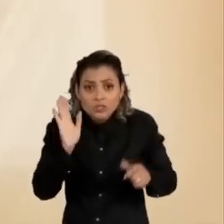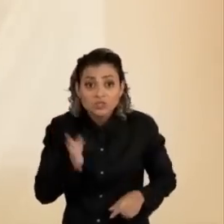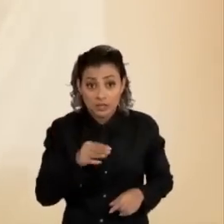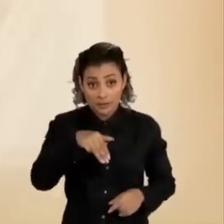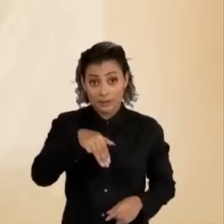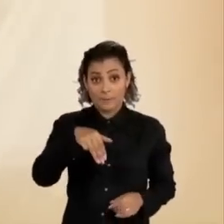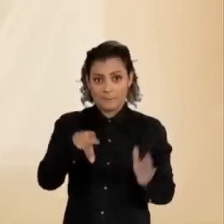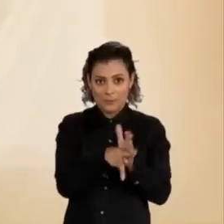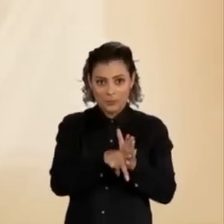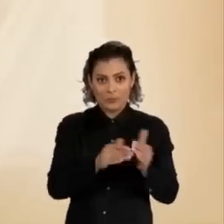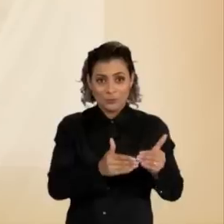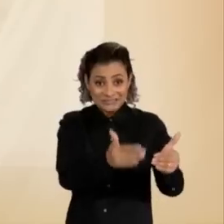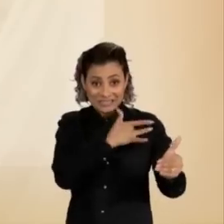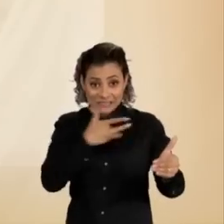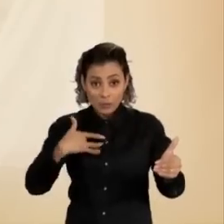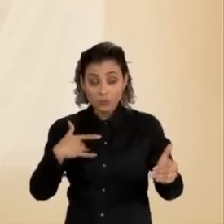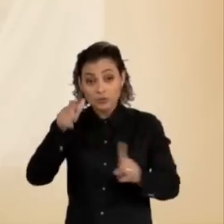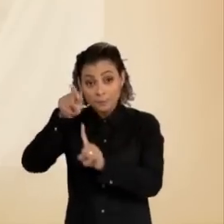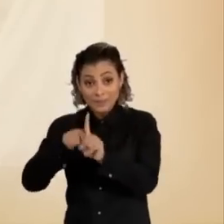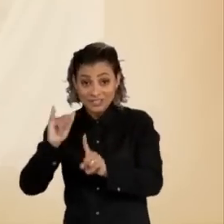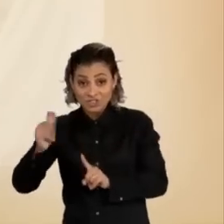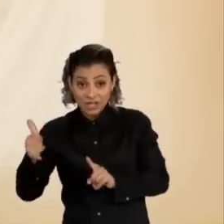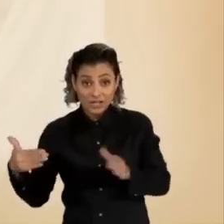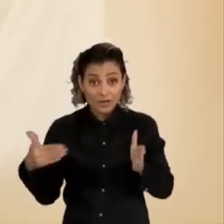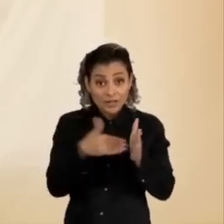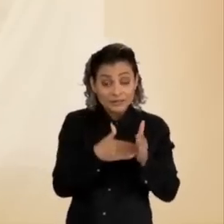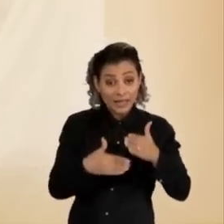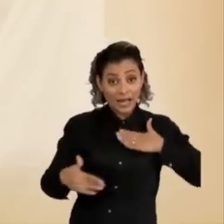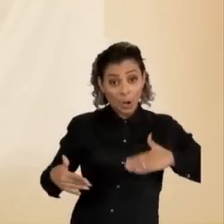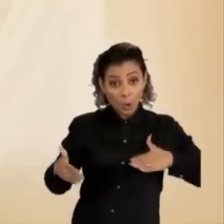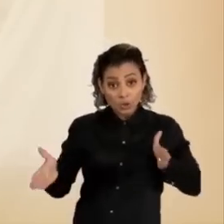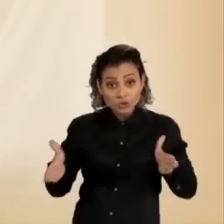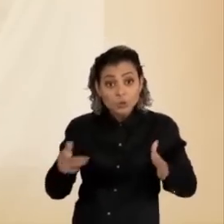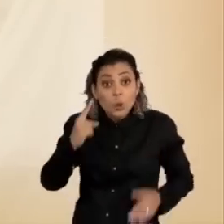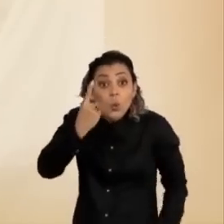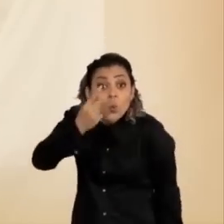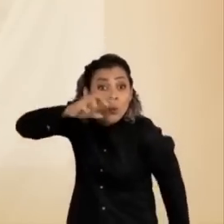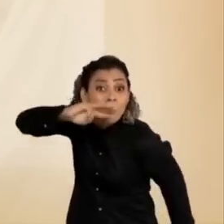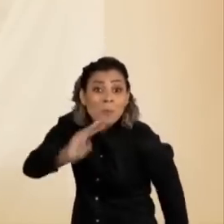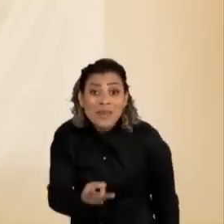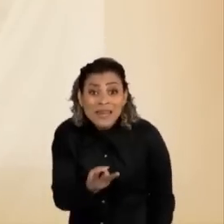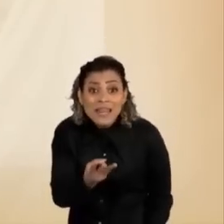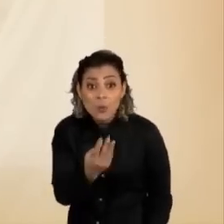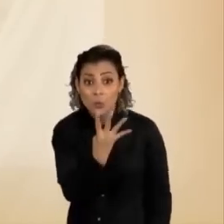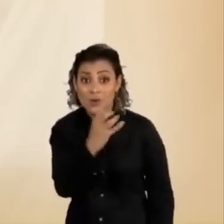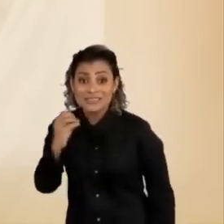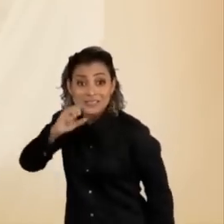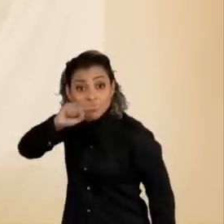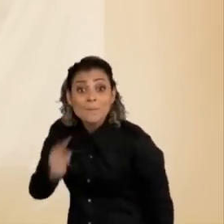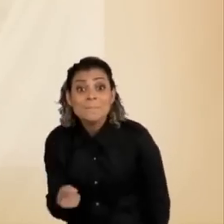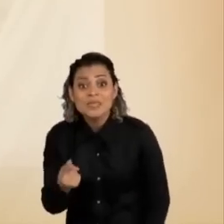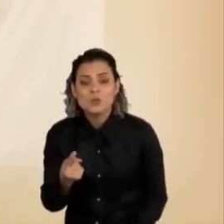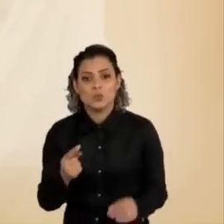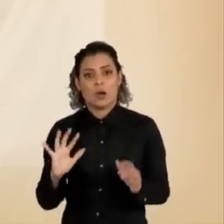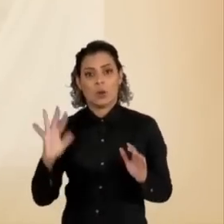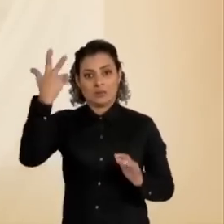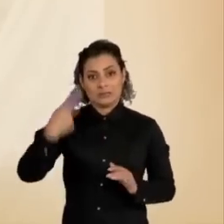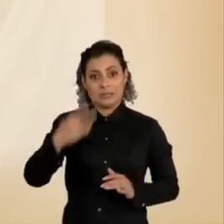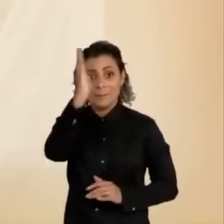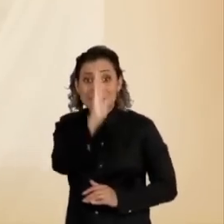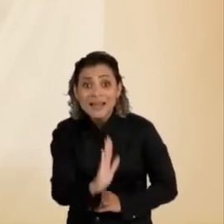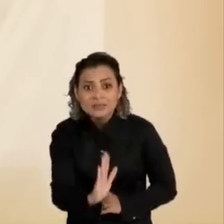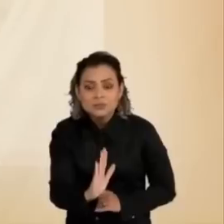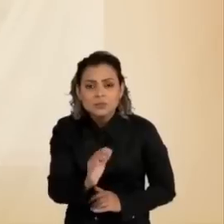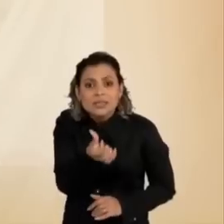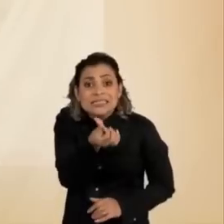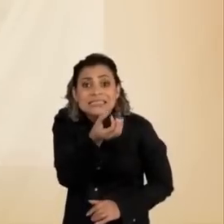Ministério da Saúde, de janeiro até o dia 24 de agosto, foram registrados mais de 1.400.000 casos no país. O aumento é